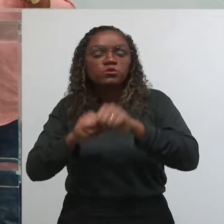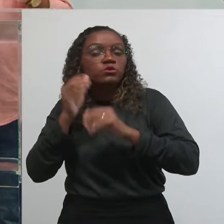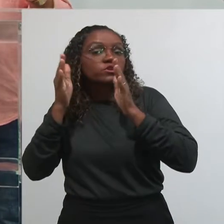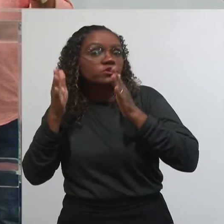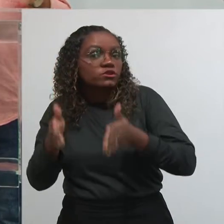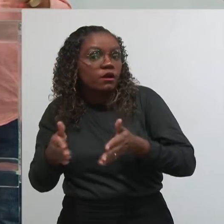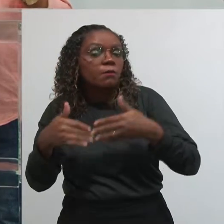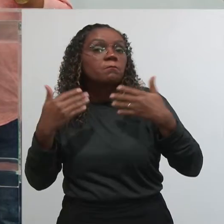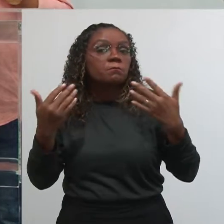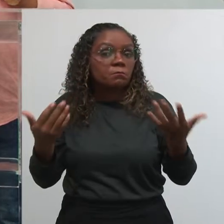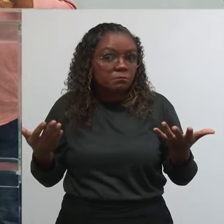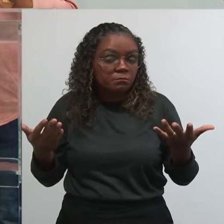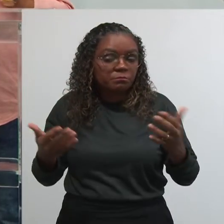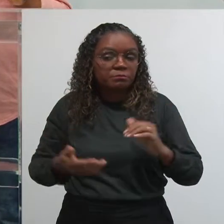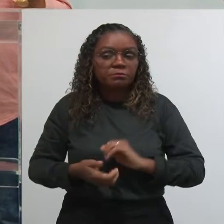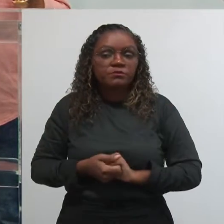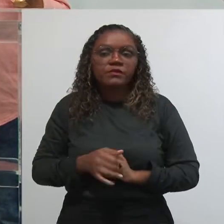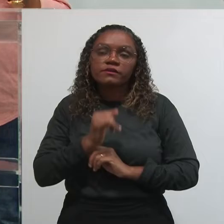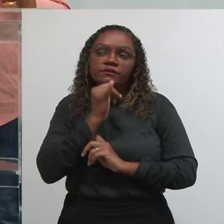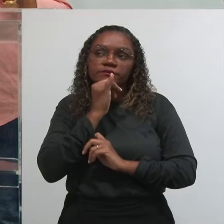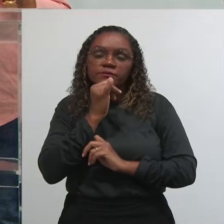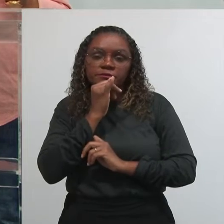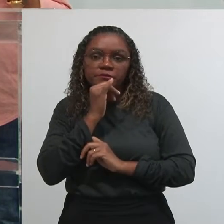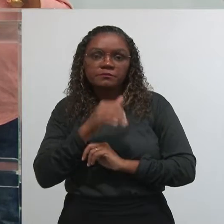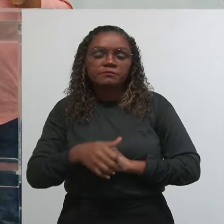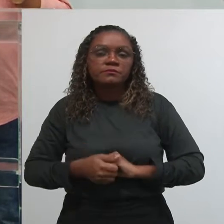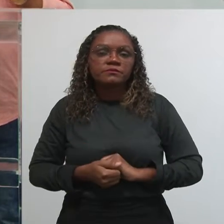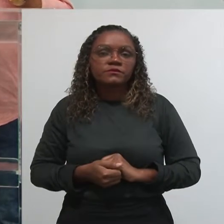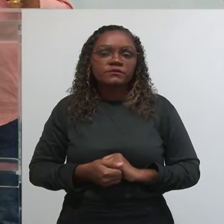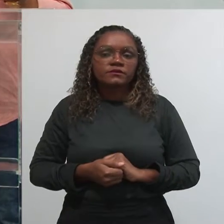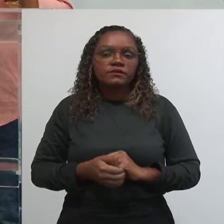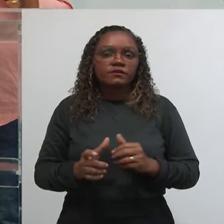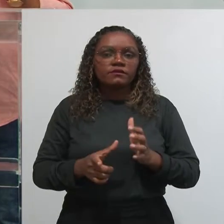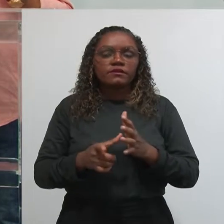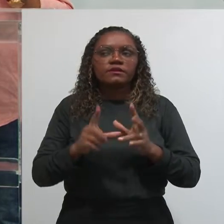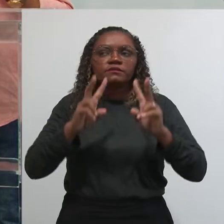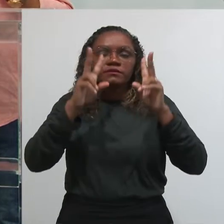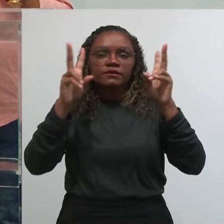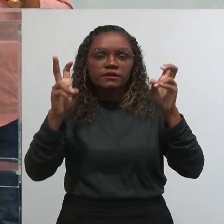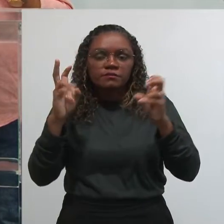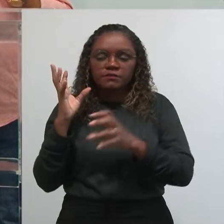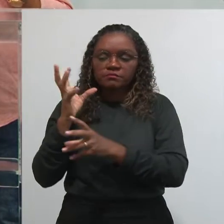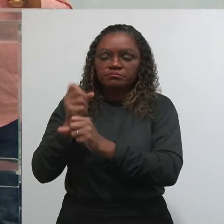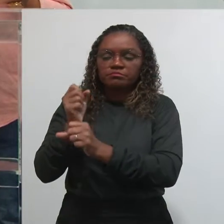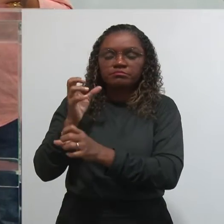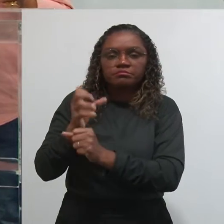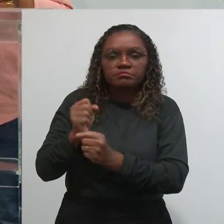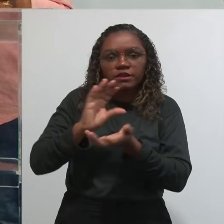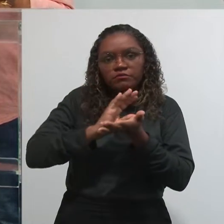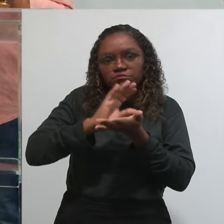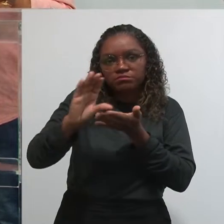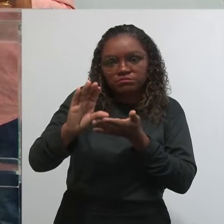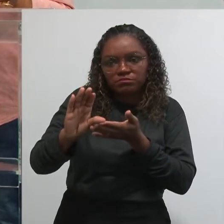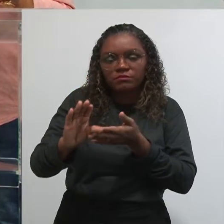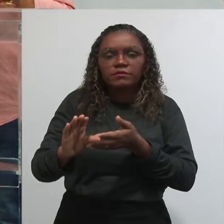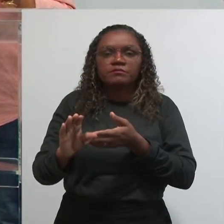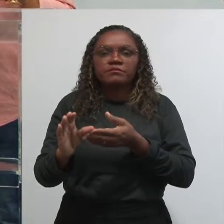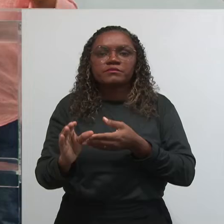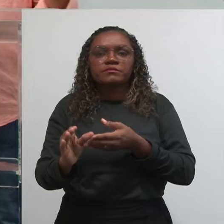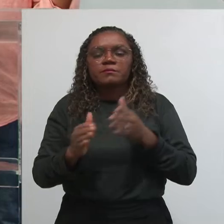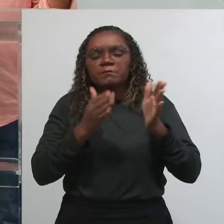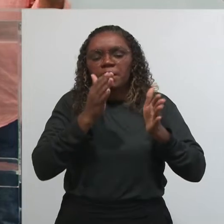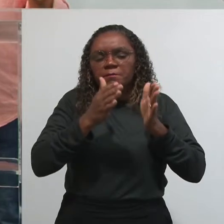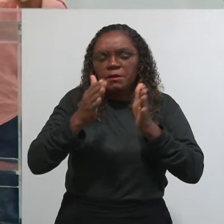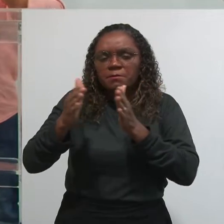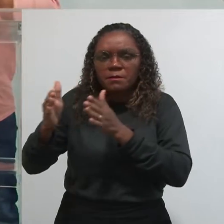também para você ver se aquilo que foi pensado em termos de orçamento, pessoal, processos, né, lá na etapa de